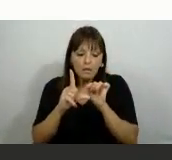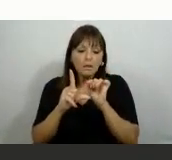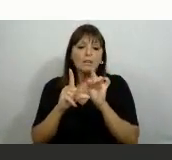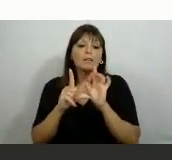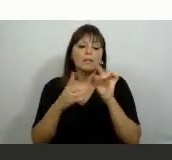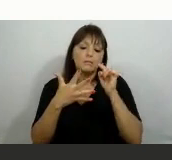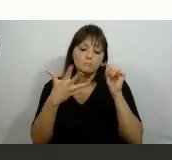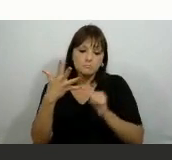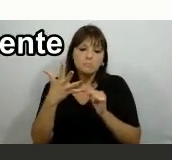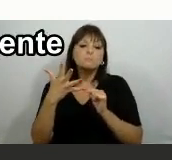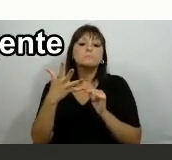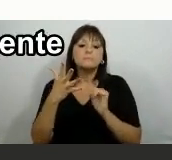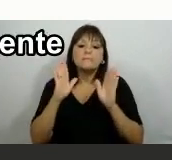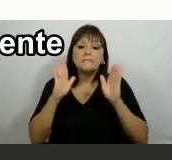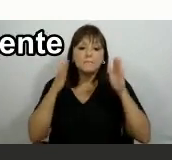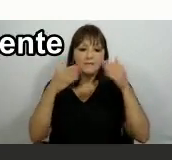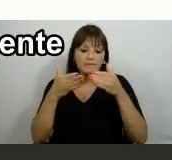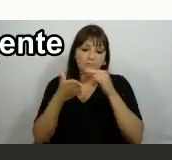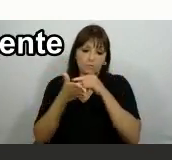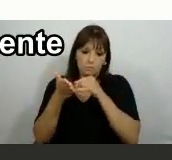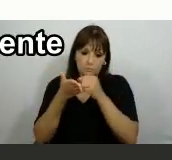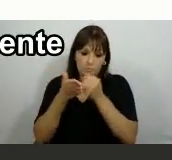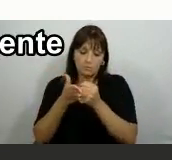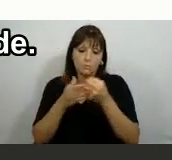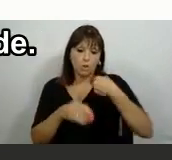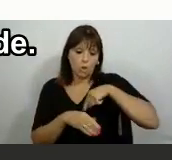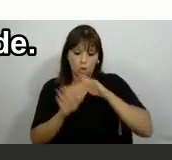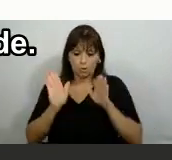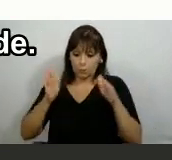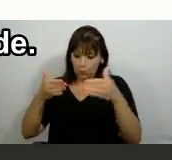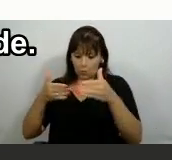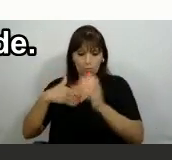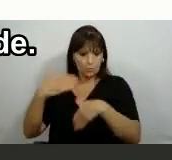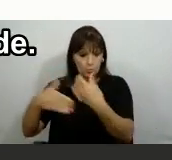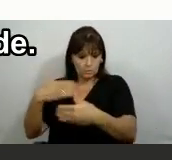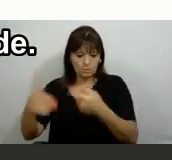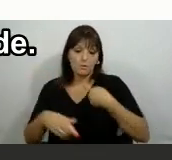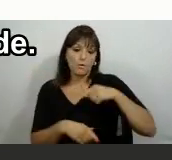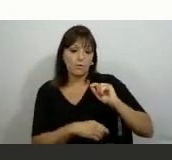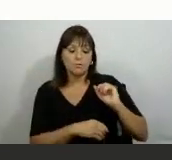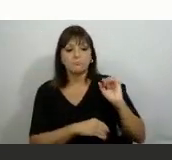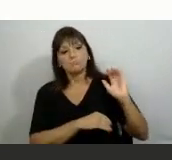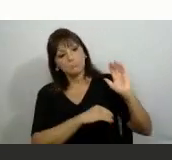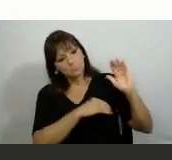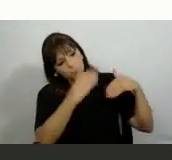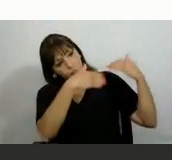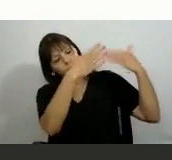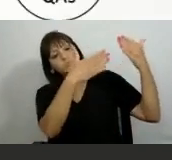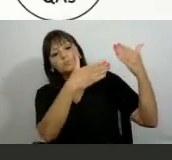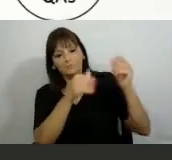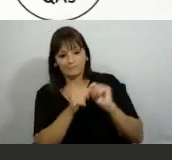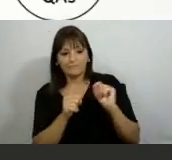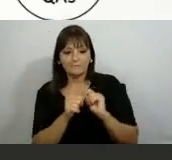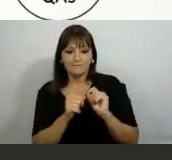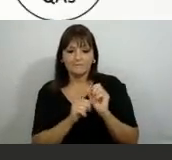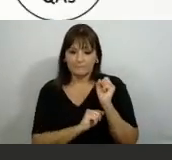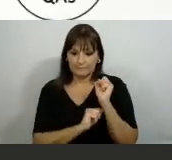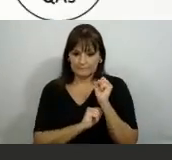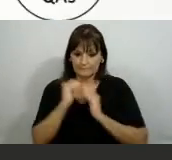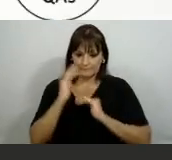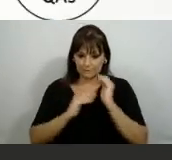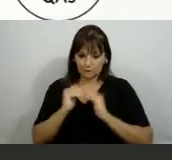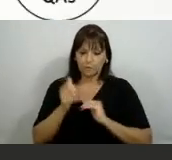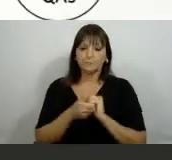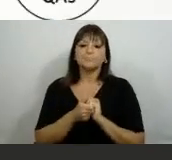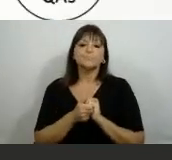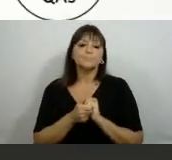documentação. Como eu falei, nosso foco aqui é no processo e como a gente evoluiu fazendo essa atividade, né? Vou passar para